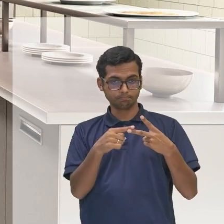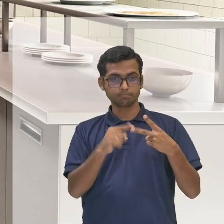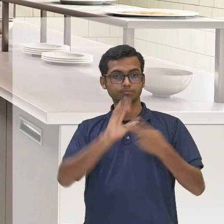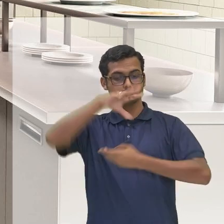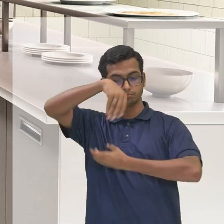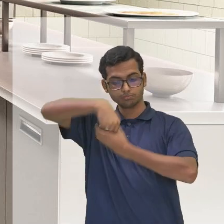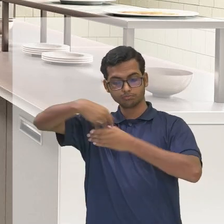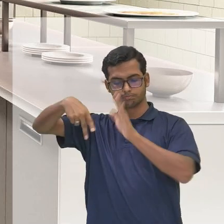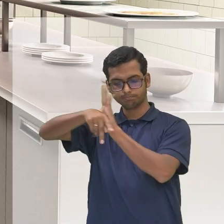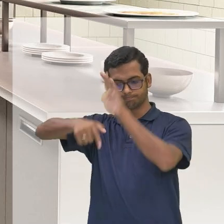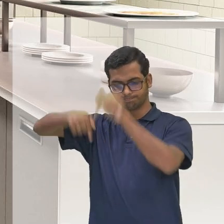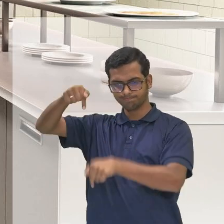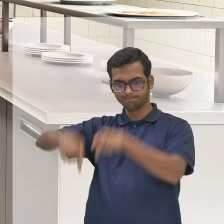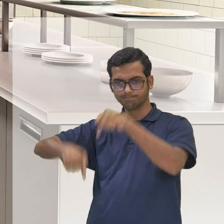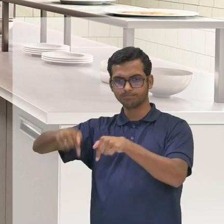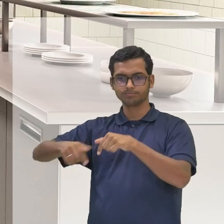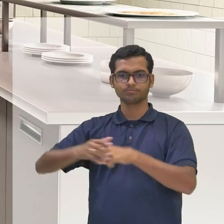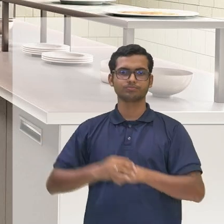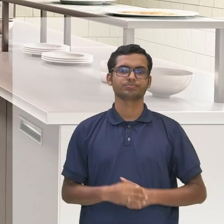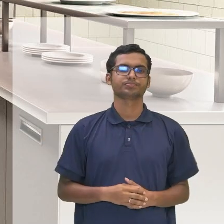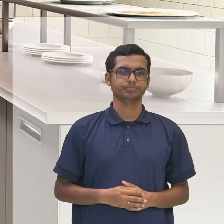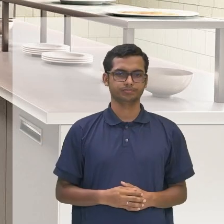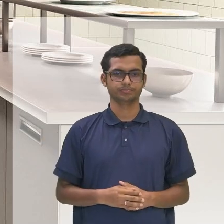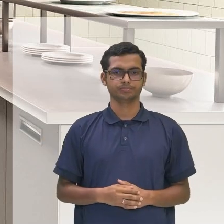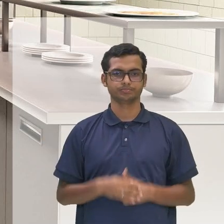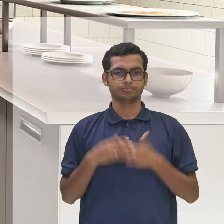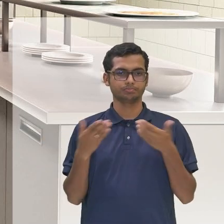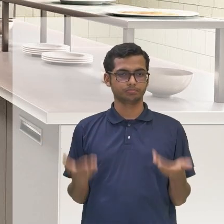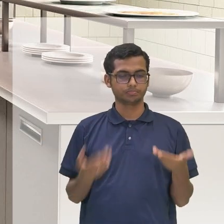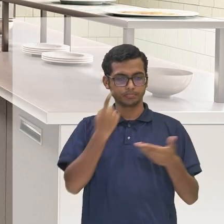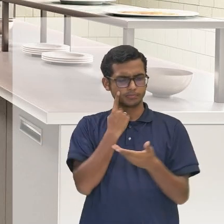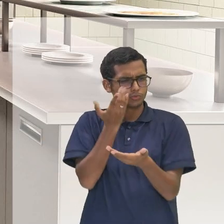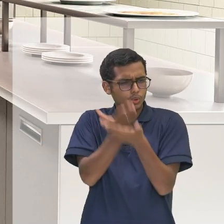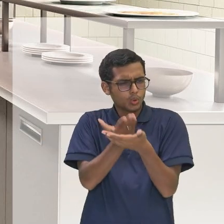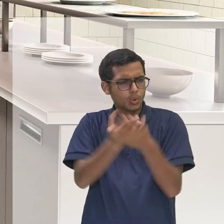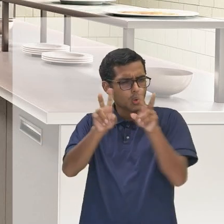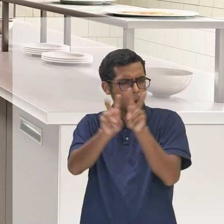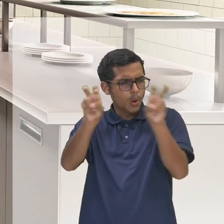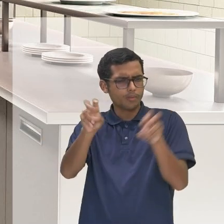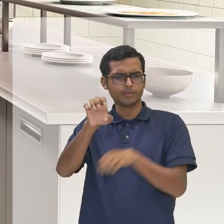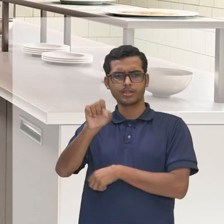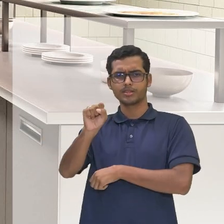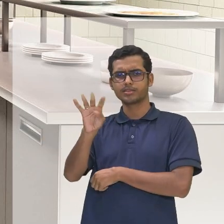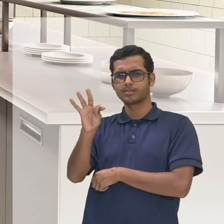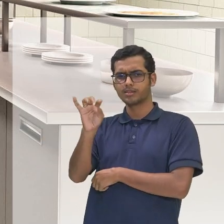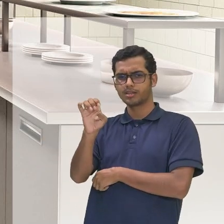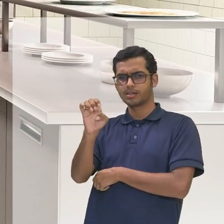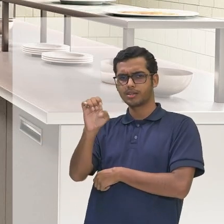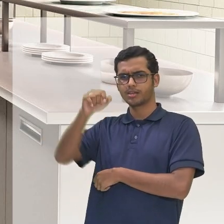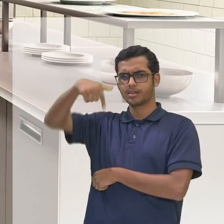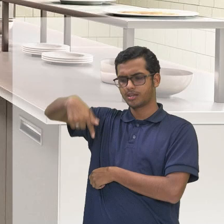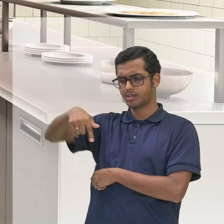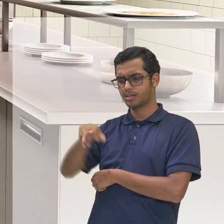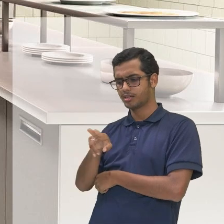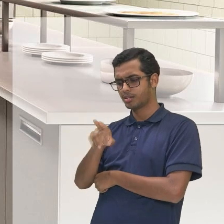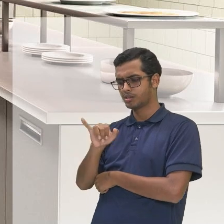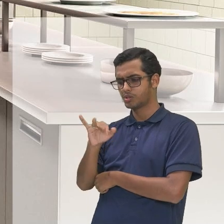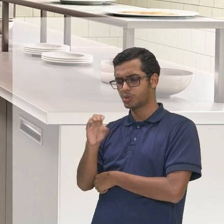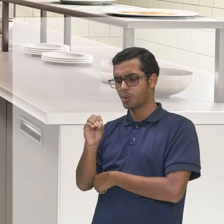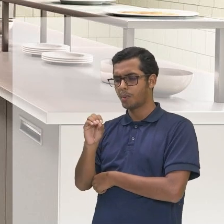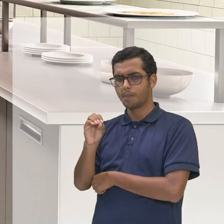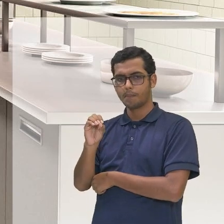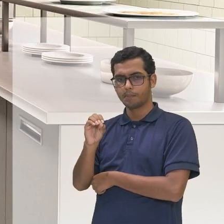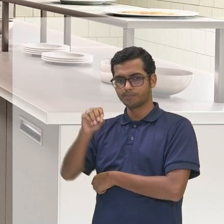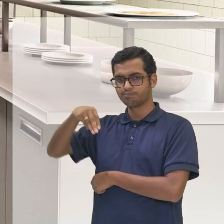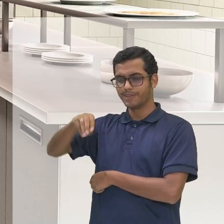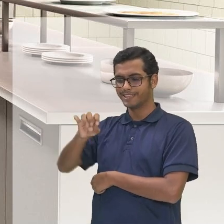gente fala de estequiometria, nós estamos falando de proporções. E nada melhor do que falarmos sobre receitas,